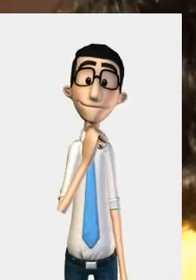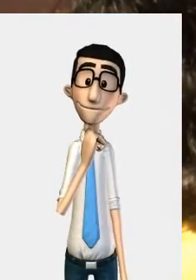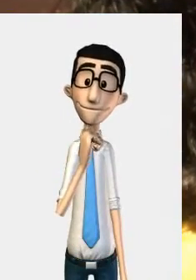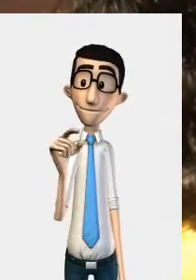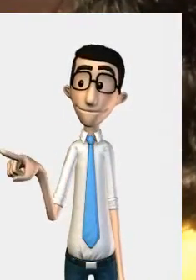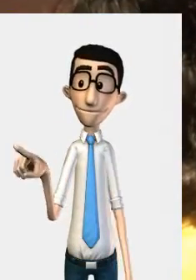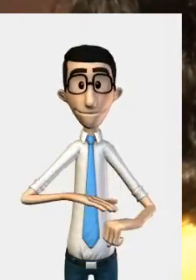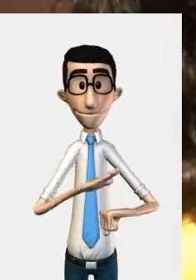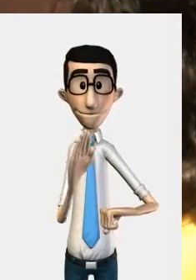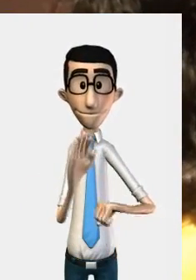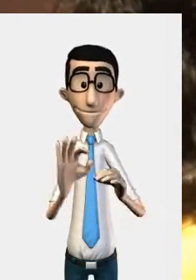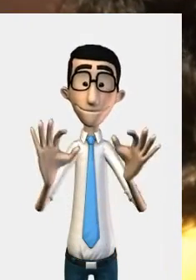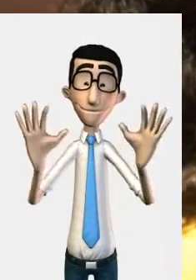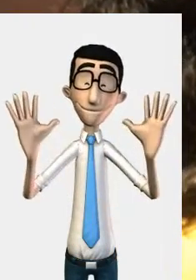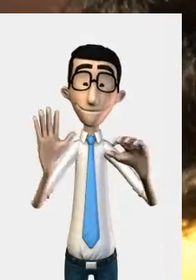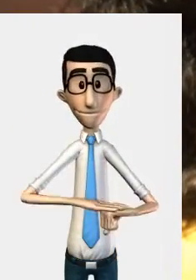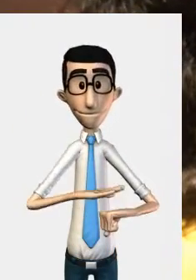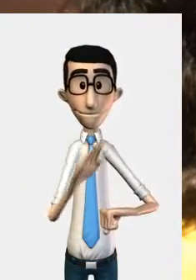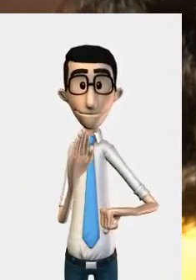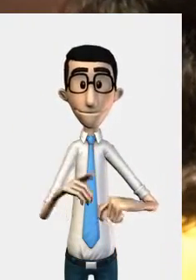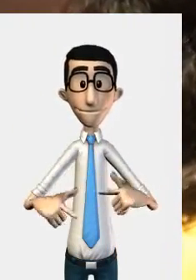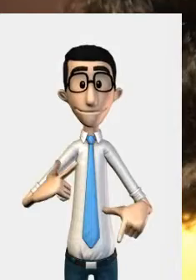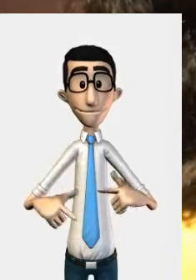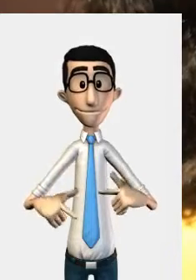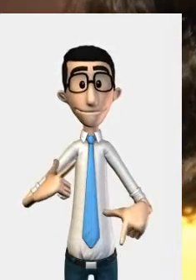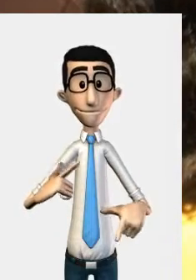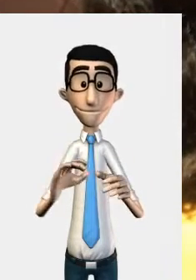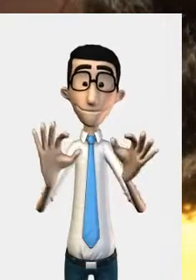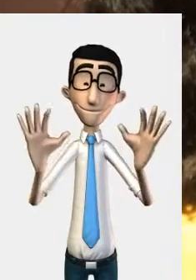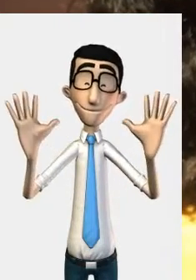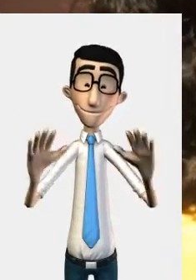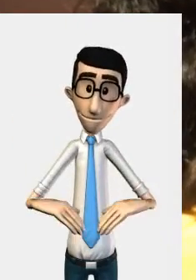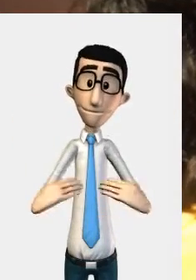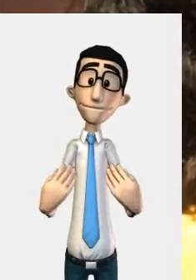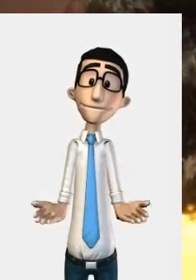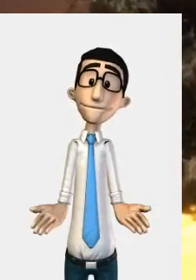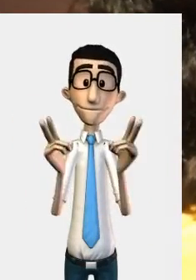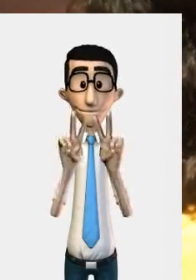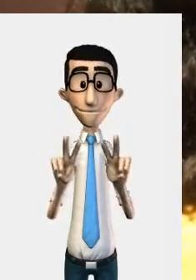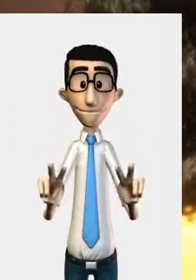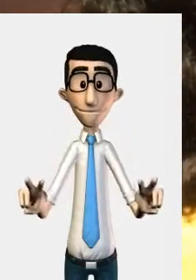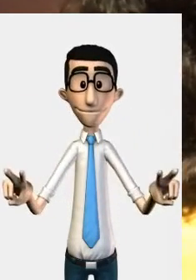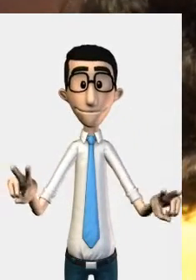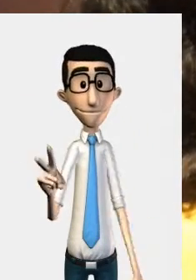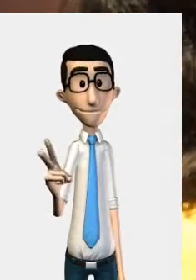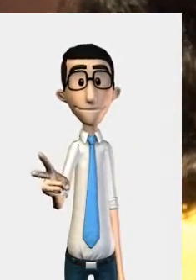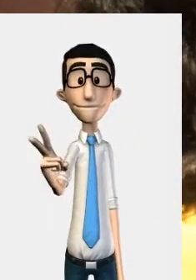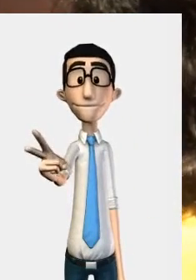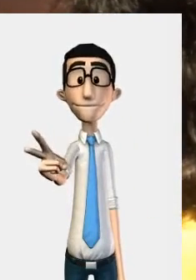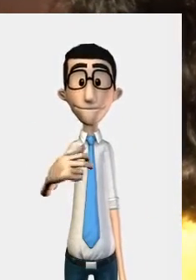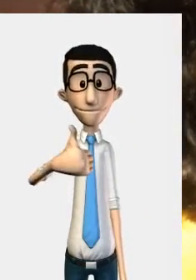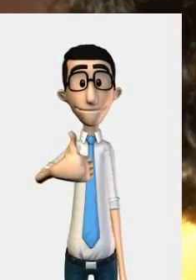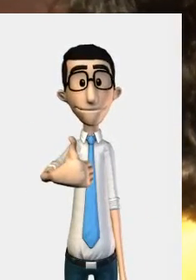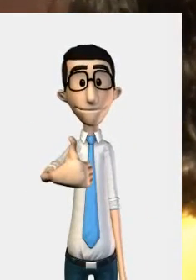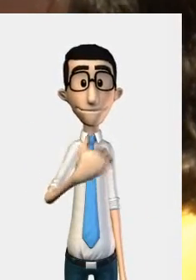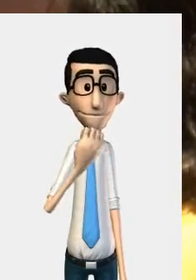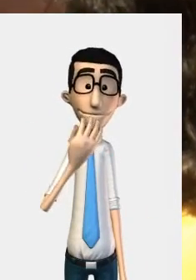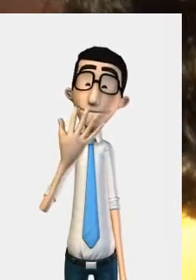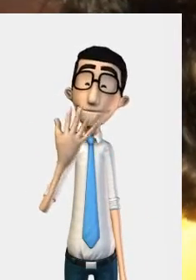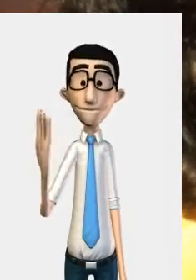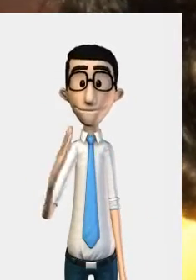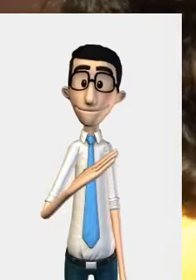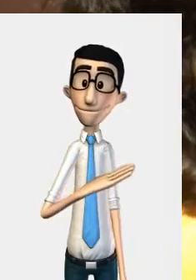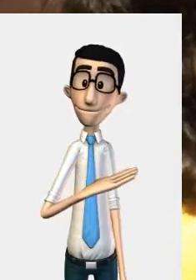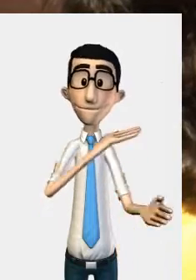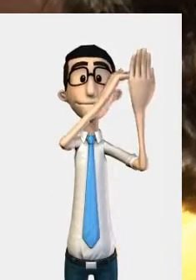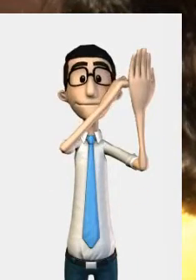meses. Eu tive um diagnóstico e eu tive muita dificuldade de encontrar profissionais A gente já chegou a gastar 6, 7 mil